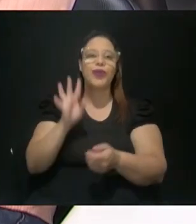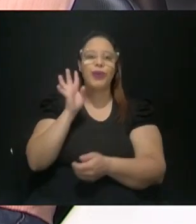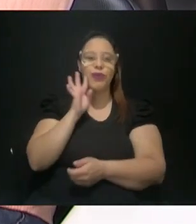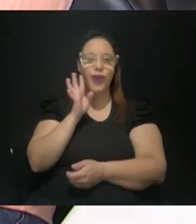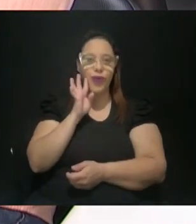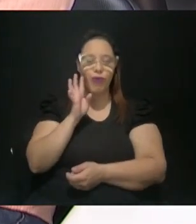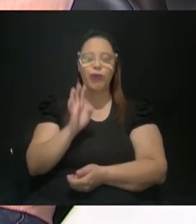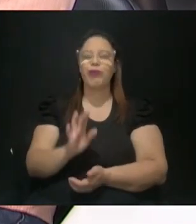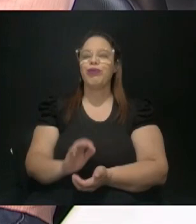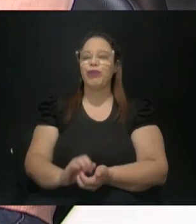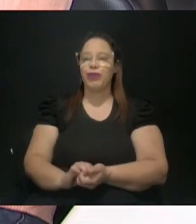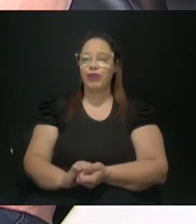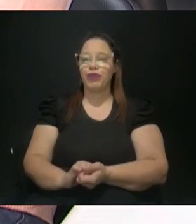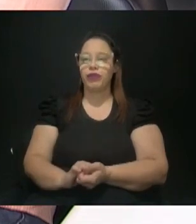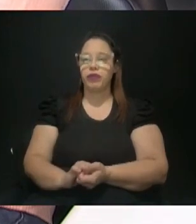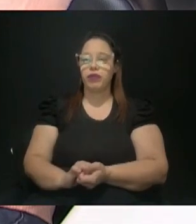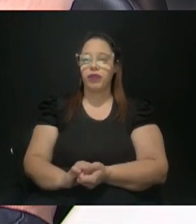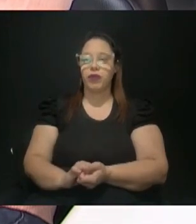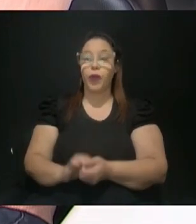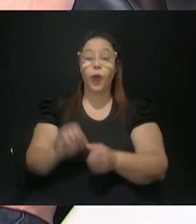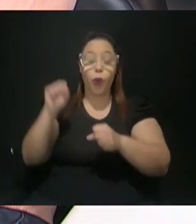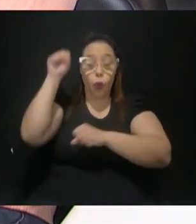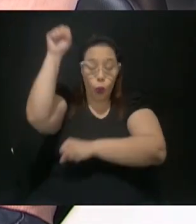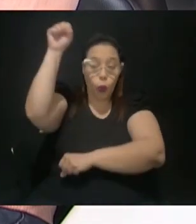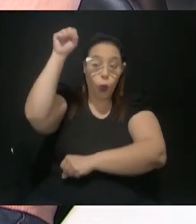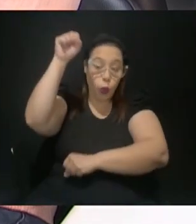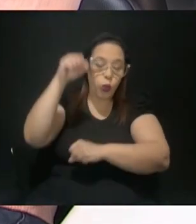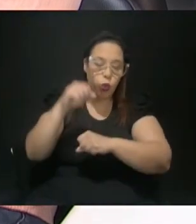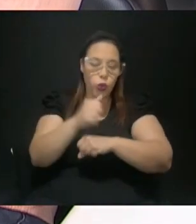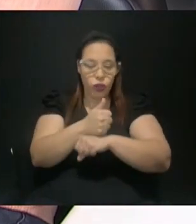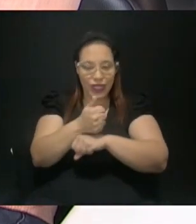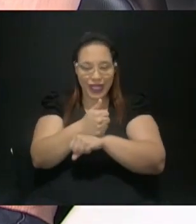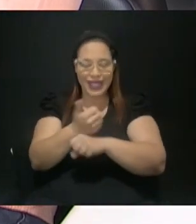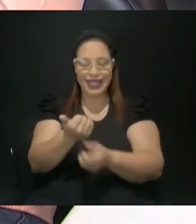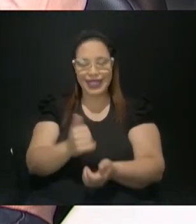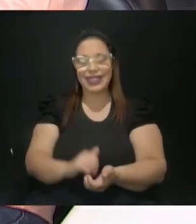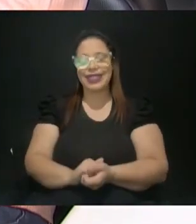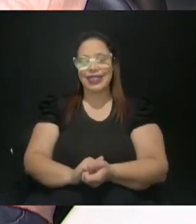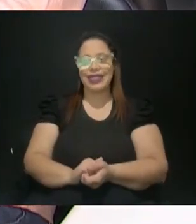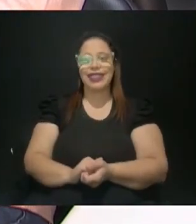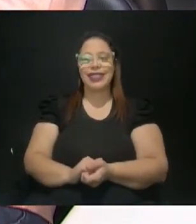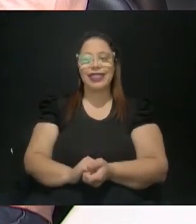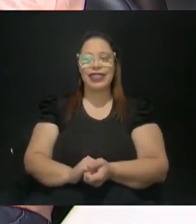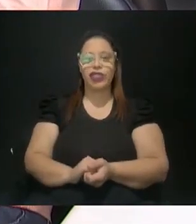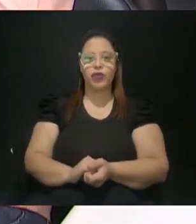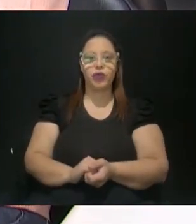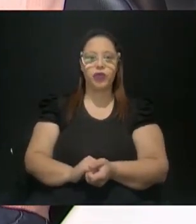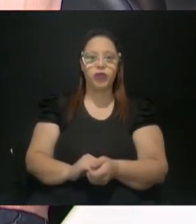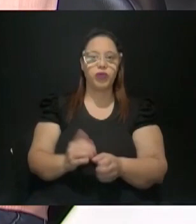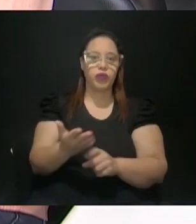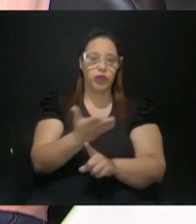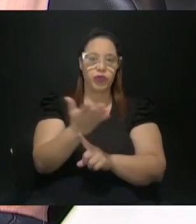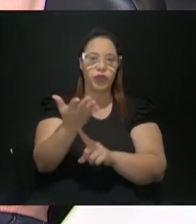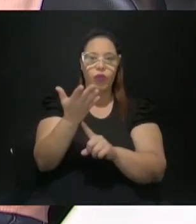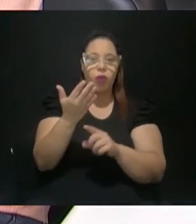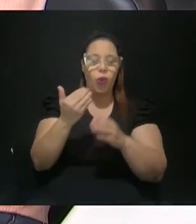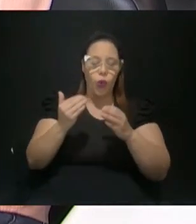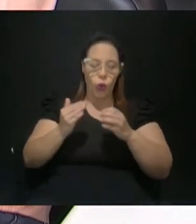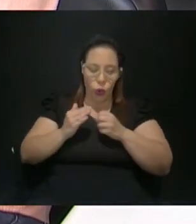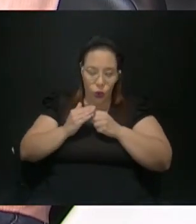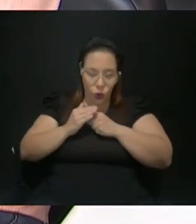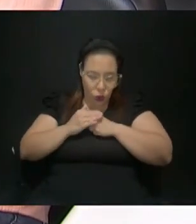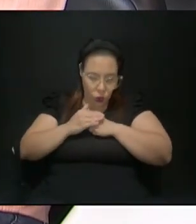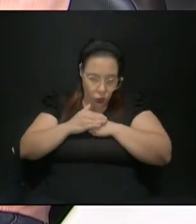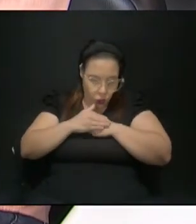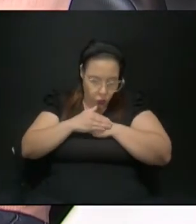como se fosse um super-herói mesmo nessa área. Isso. De tecnologia, onde tantas pessoas se escondem atrás de uma tela de